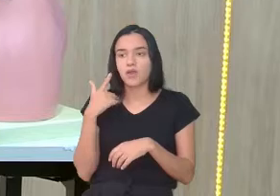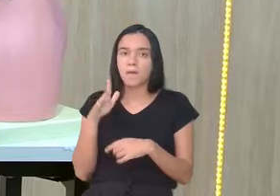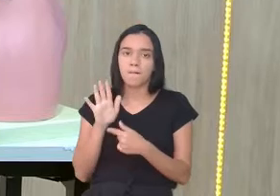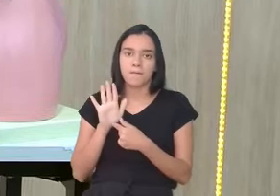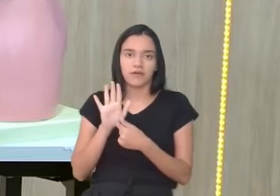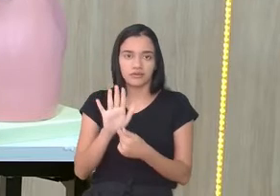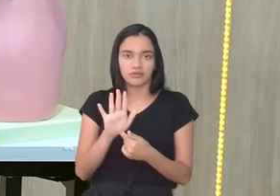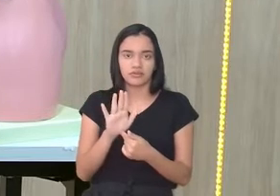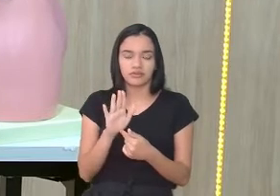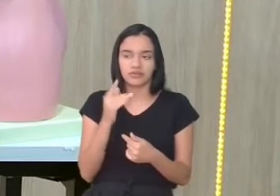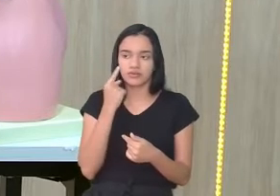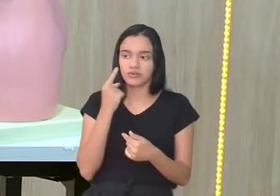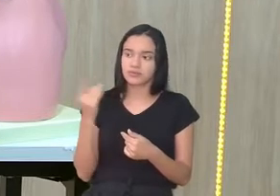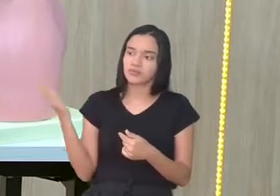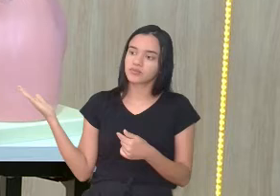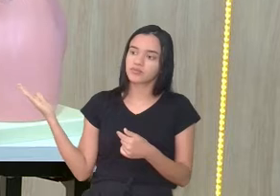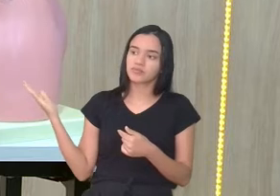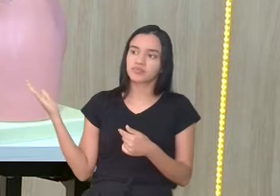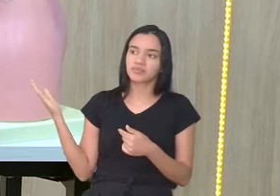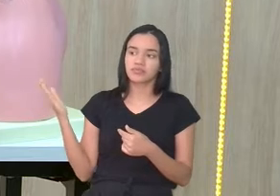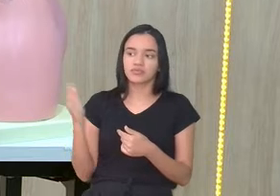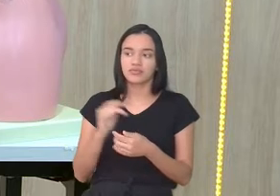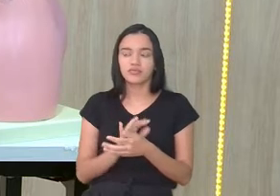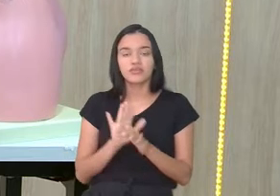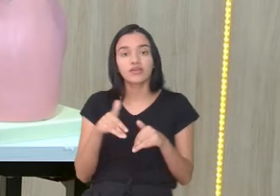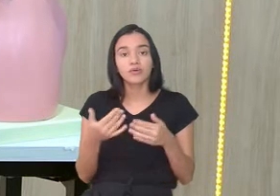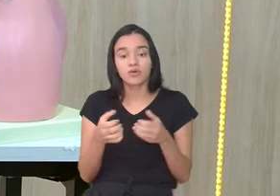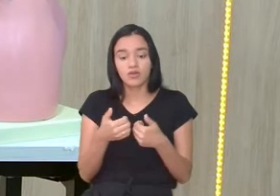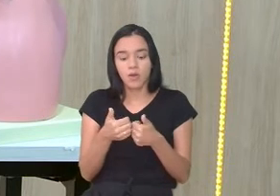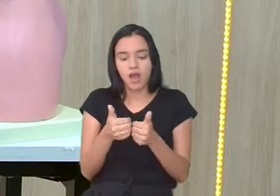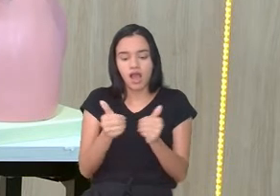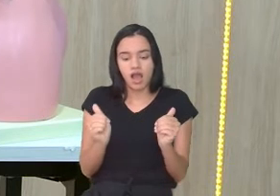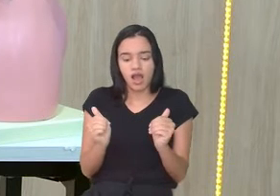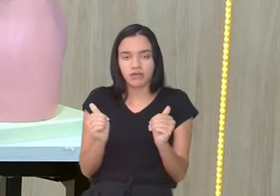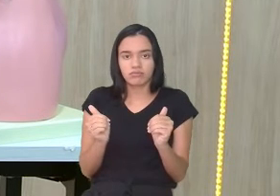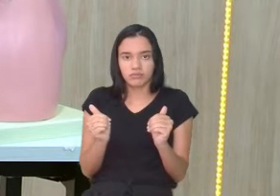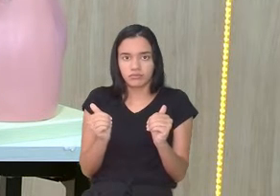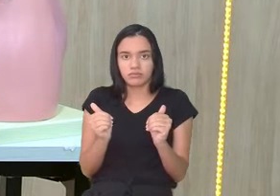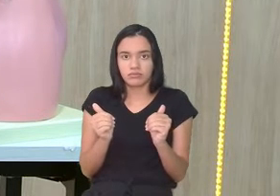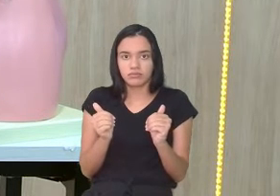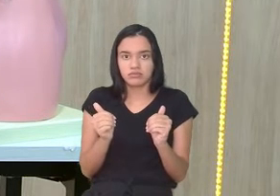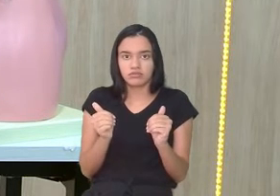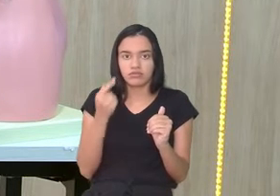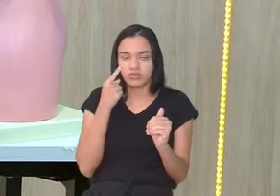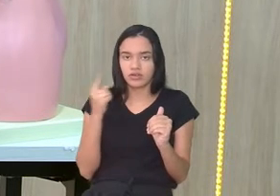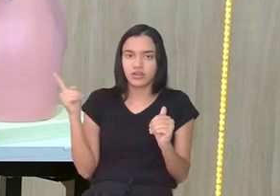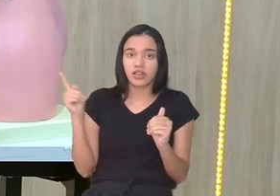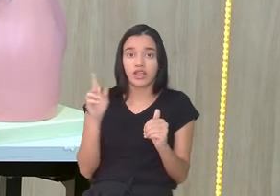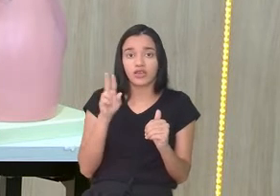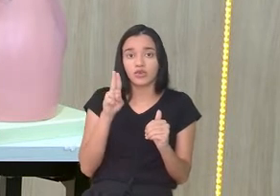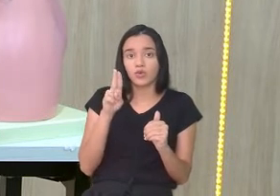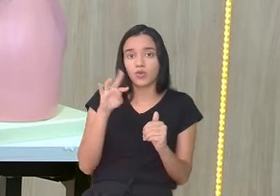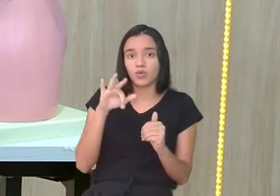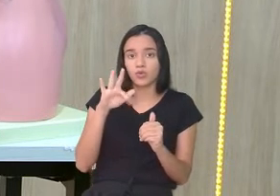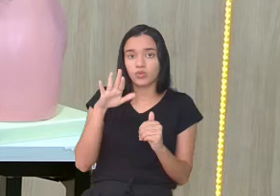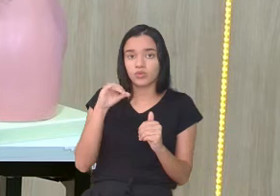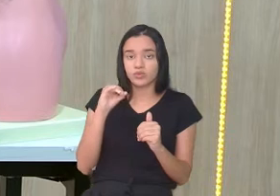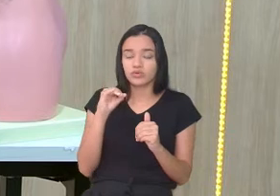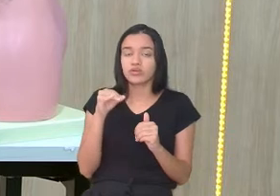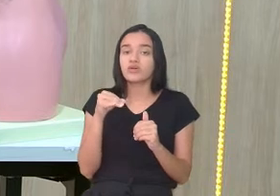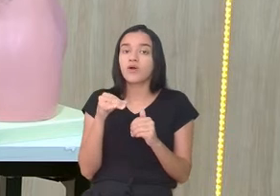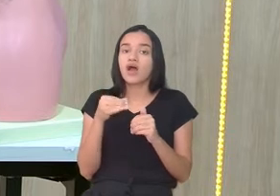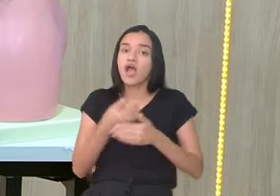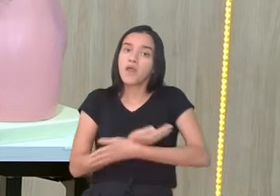aqui, o formato aqui do útero, não é? Quando eu abro aqui, olha, aqui fica o útero, tá vendo? O